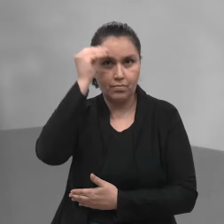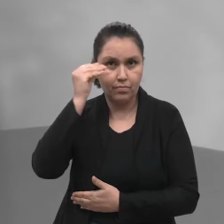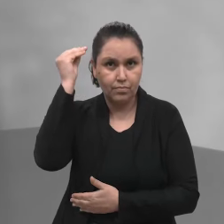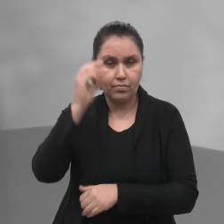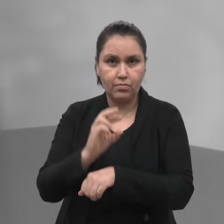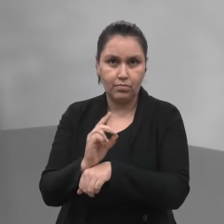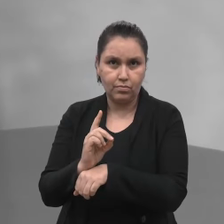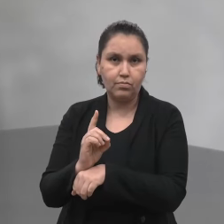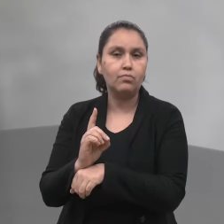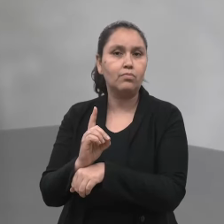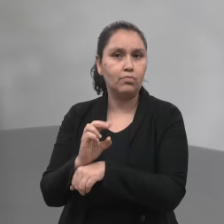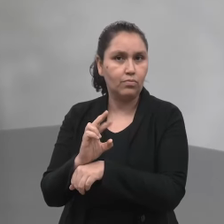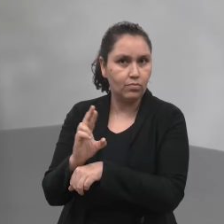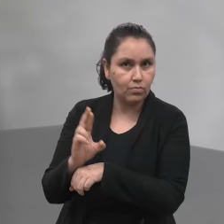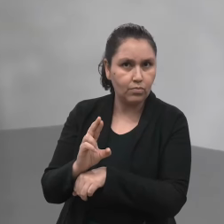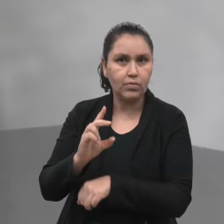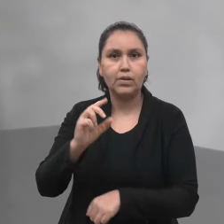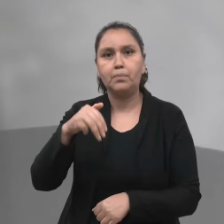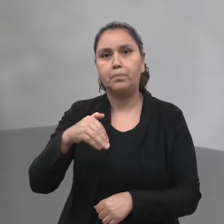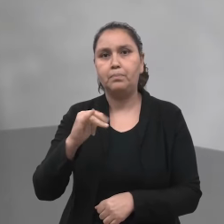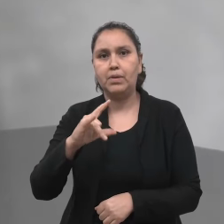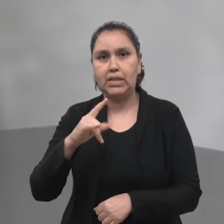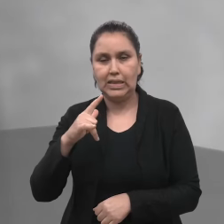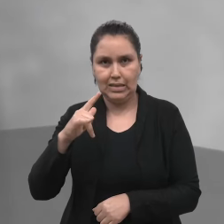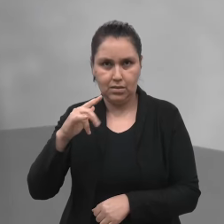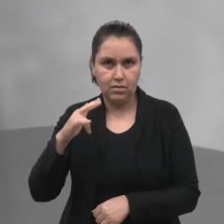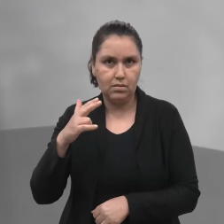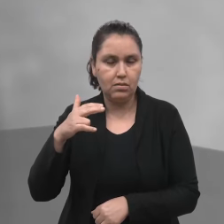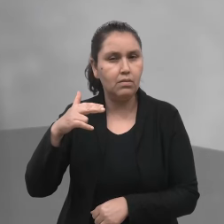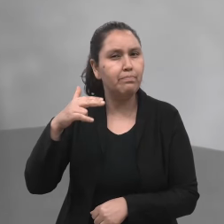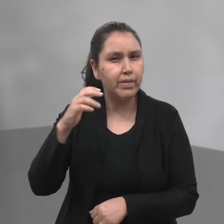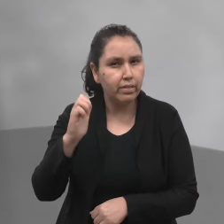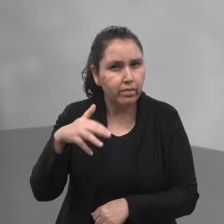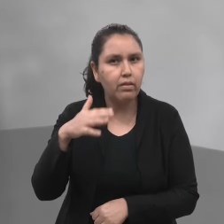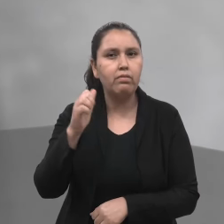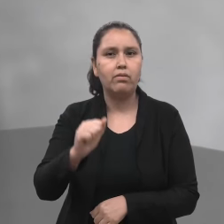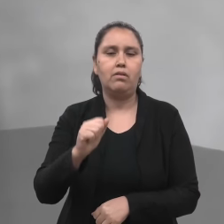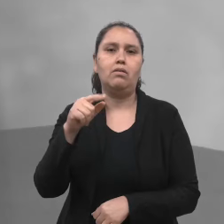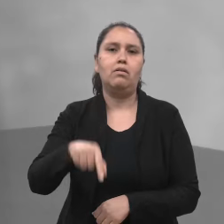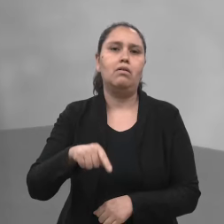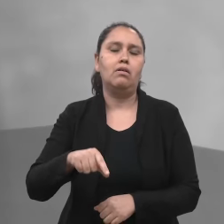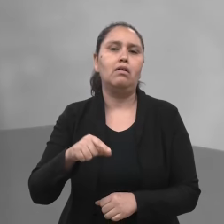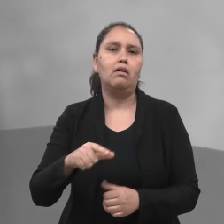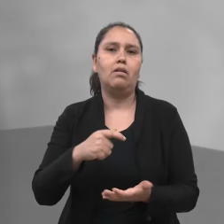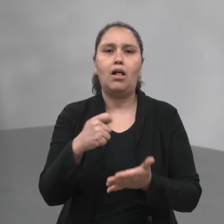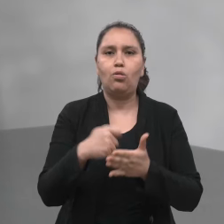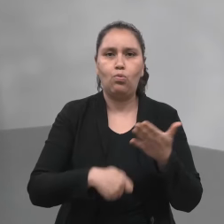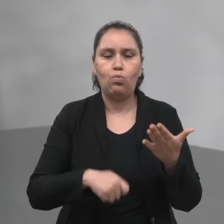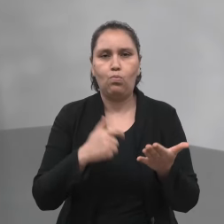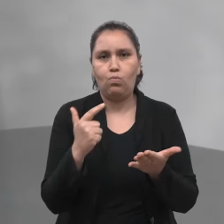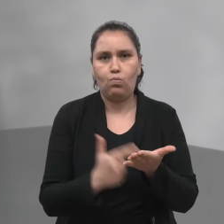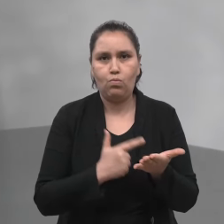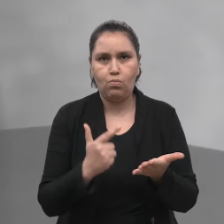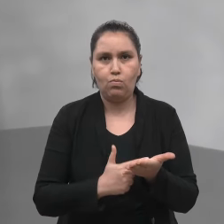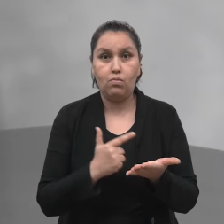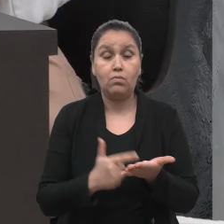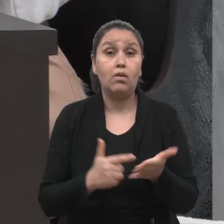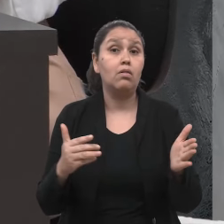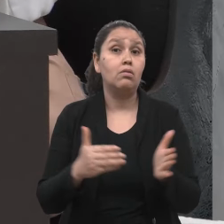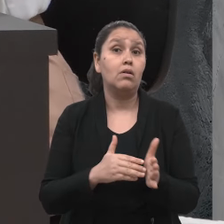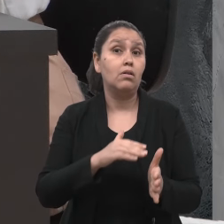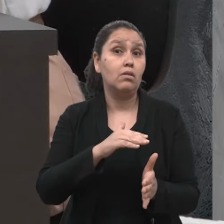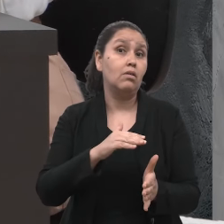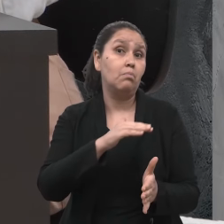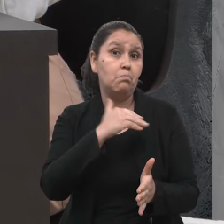doutora Milena Paula Samuel, autora do livro Até que a Morte nos Separe. Este livro aqui.